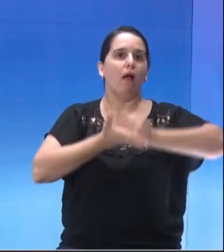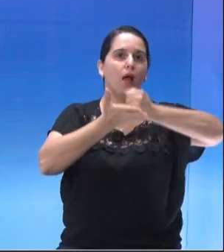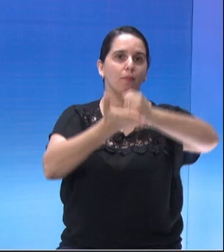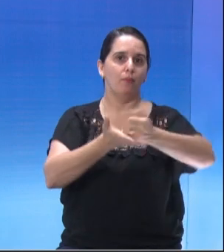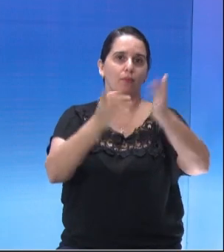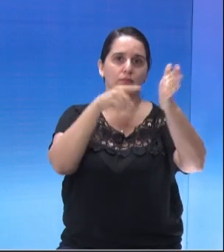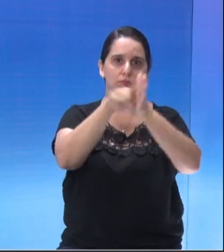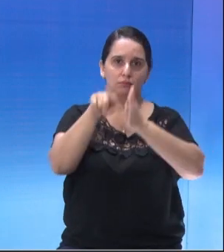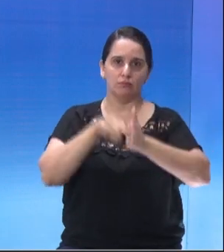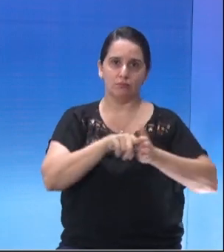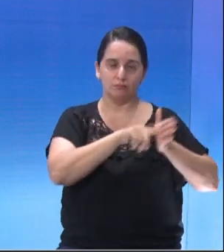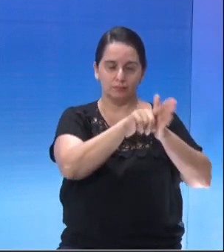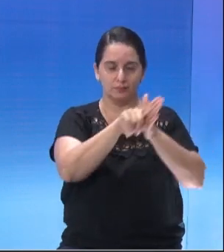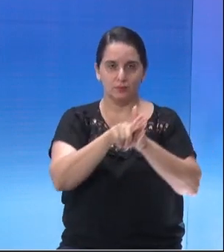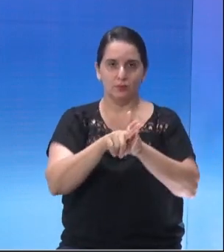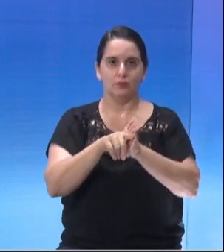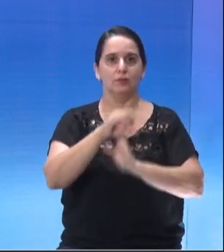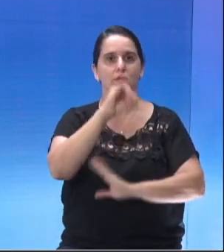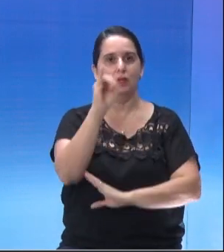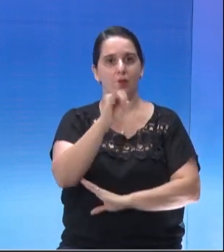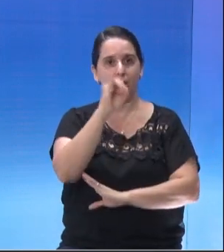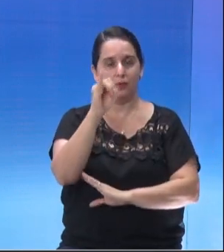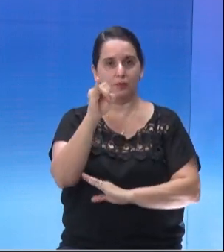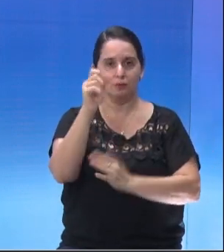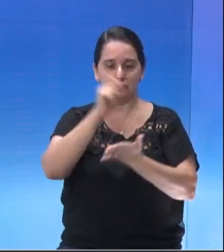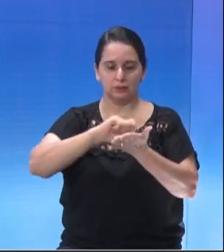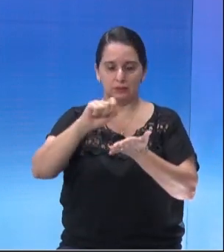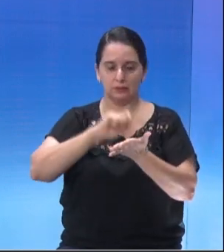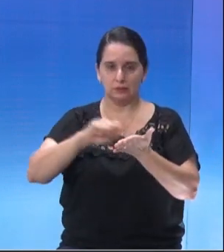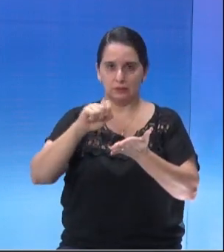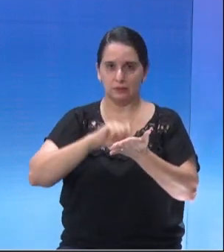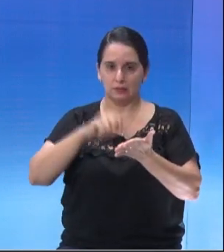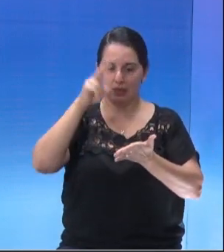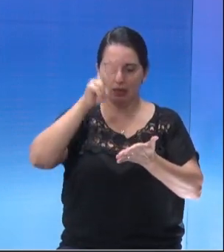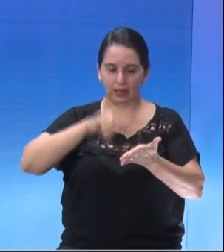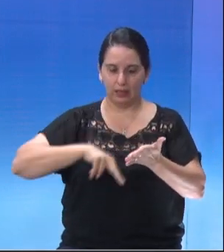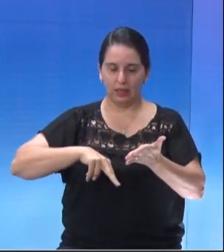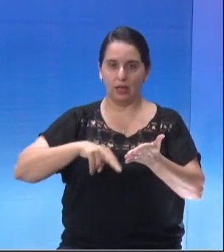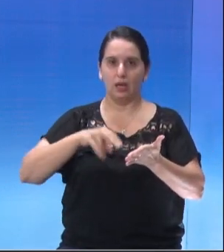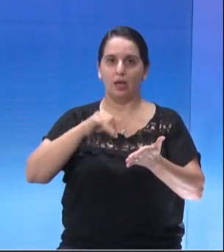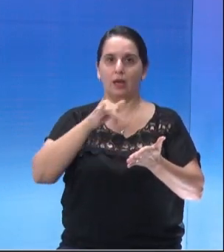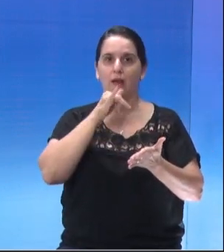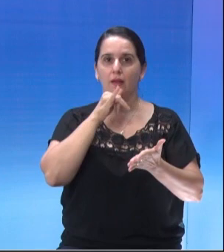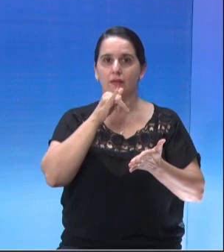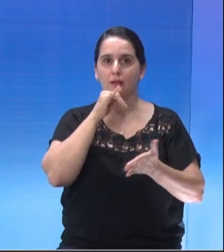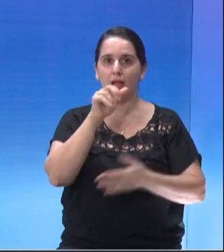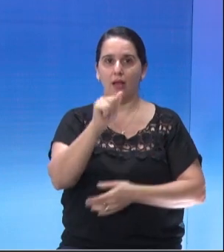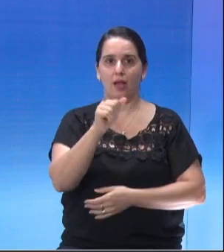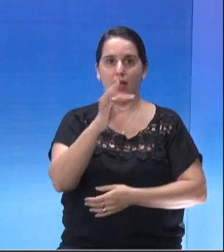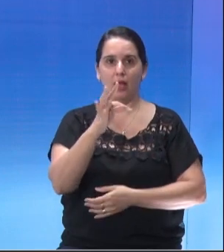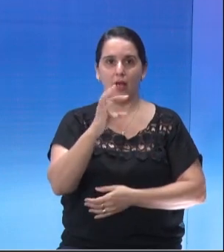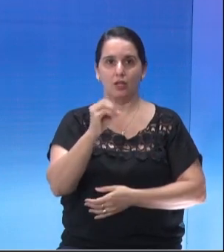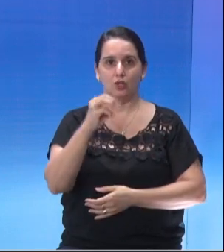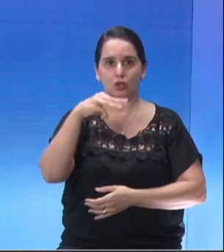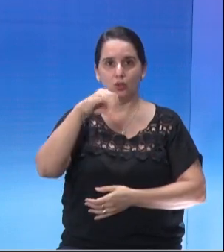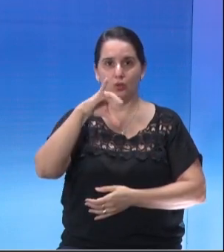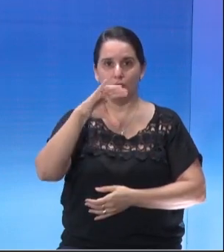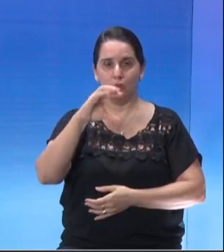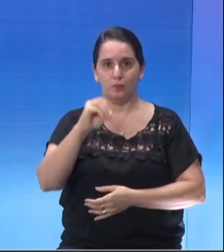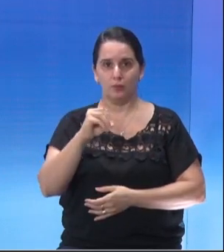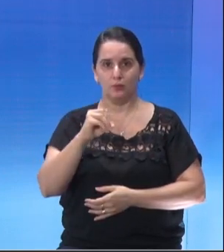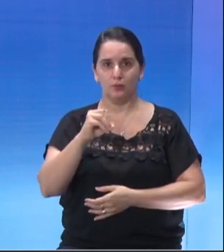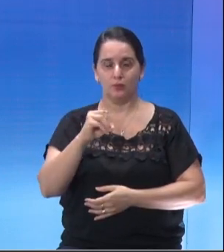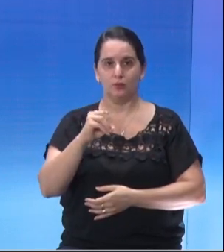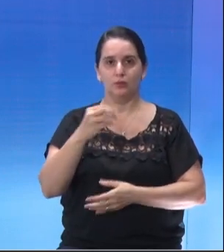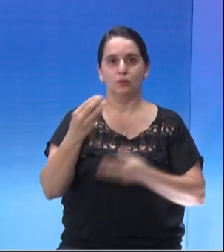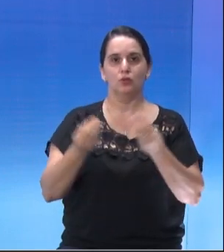bastante interessante você dar uma relida naquelas anotações suas sobre modelos atômicos, vendo os acertos e